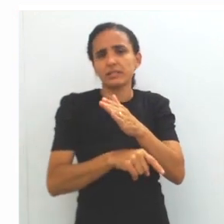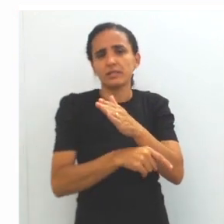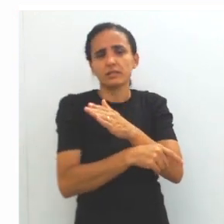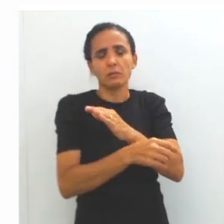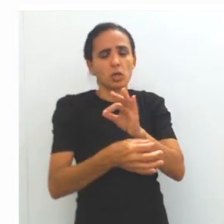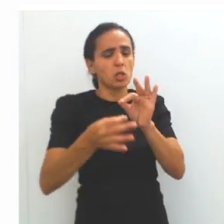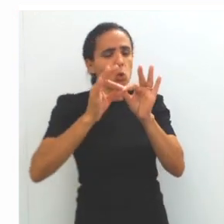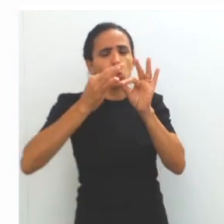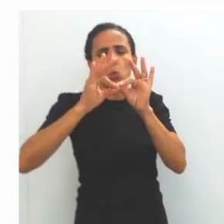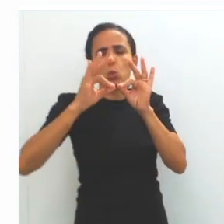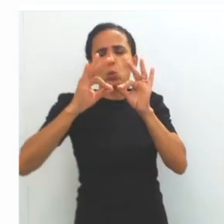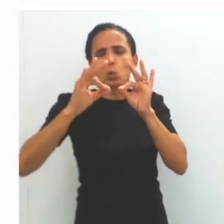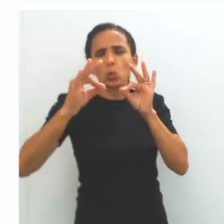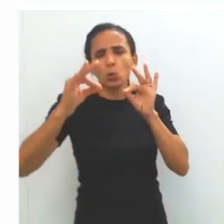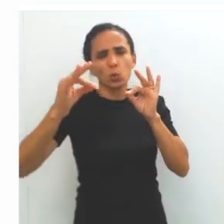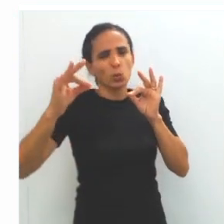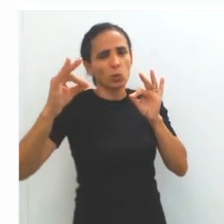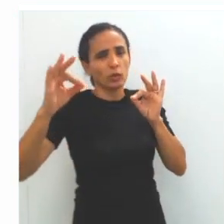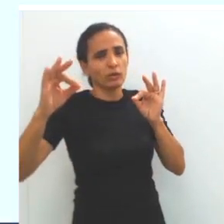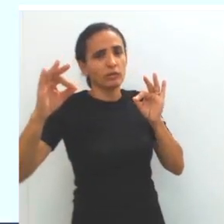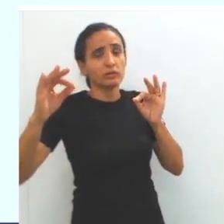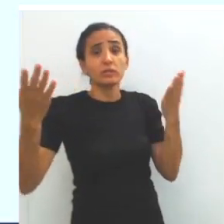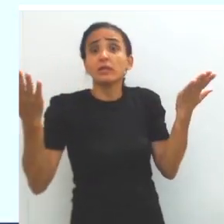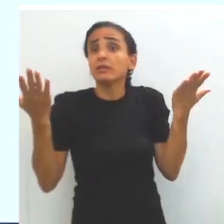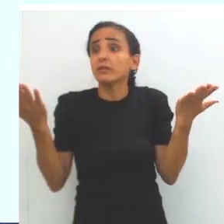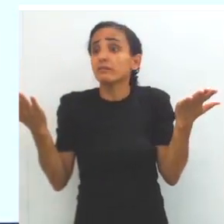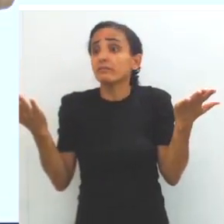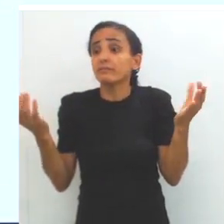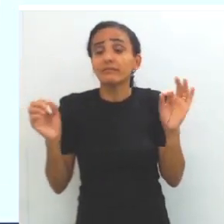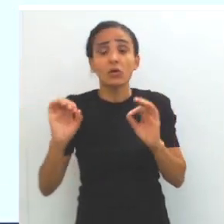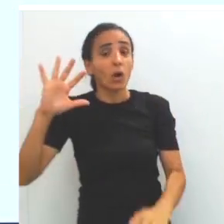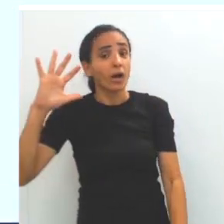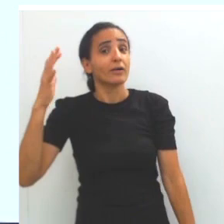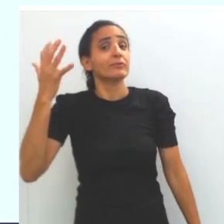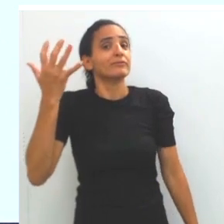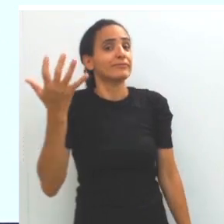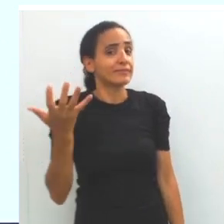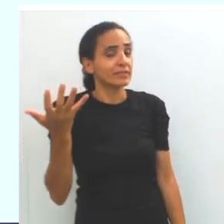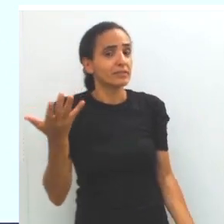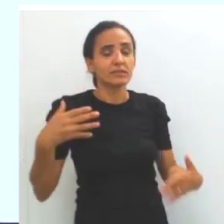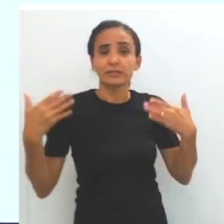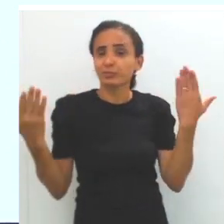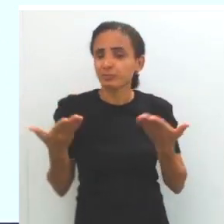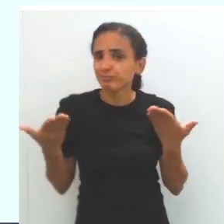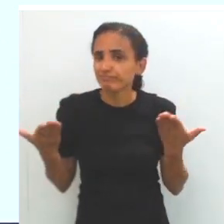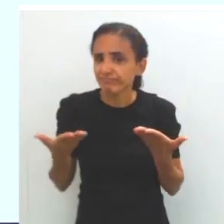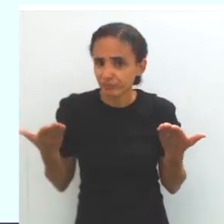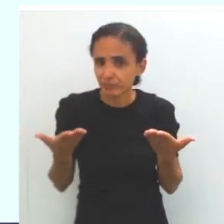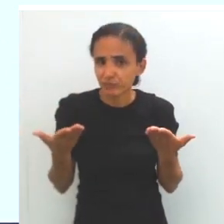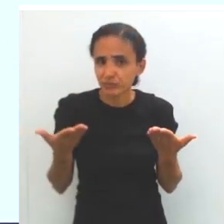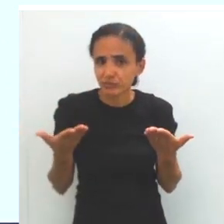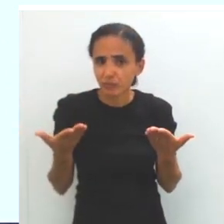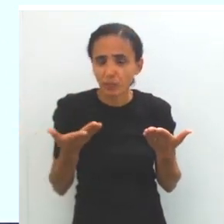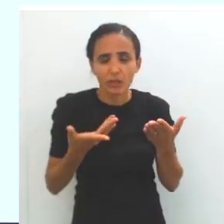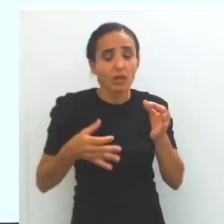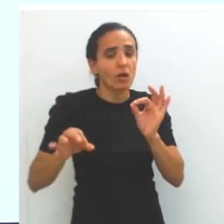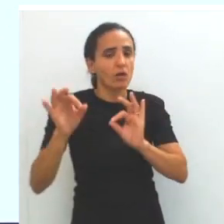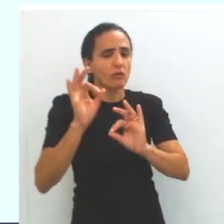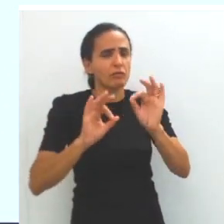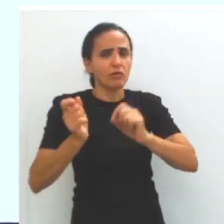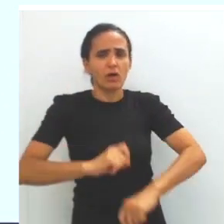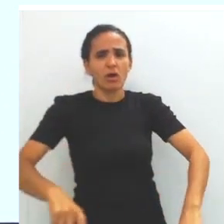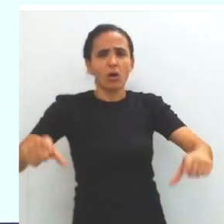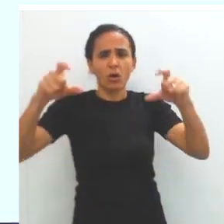globo ocular, bem distante. E aí, Dantas, o que é que eu vou fazer neste caso?